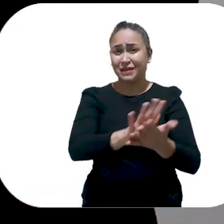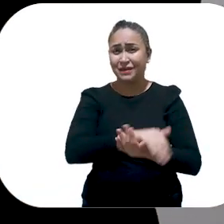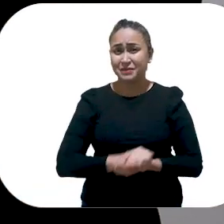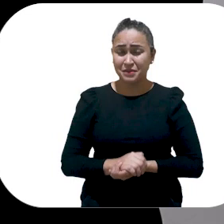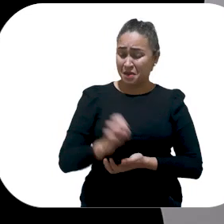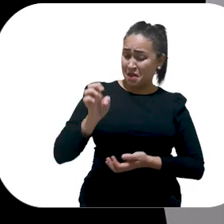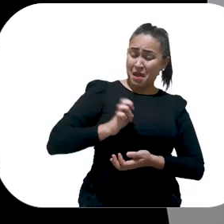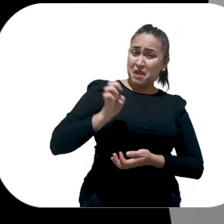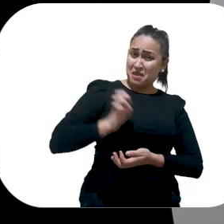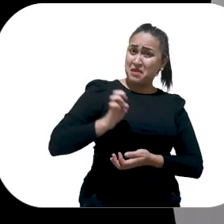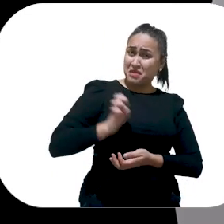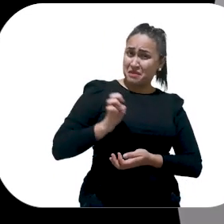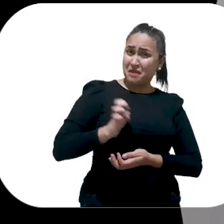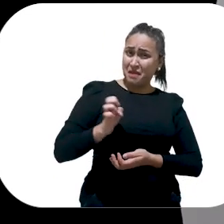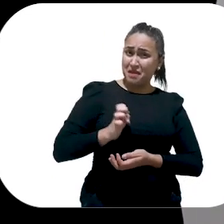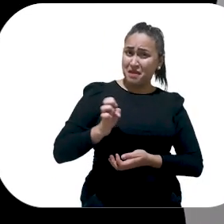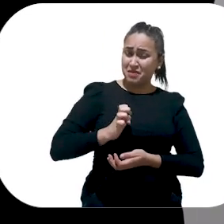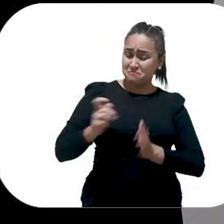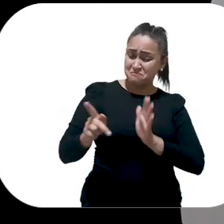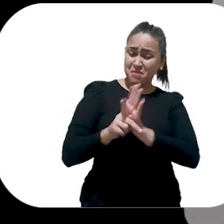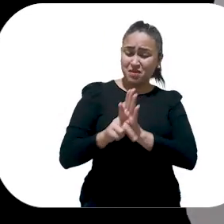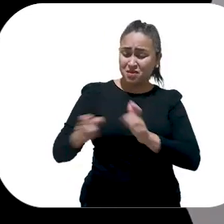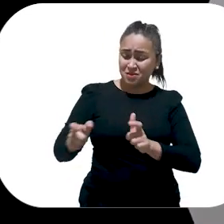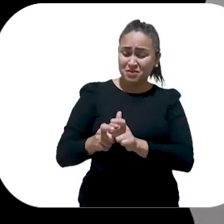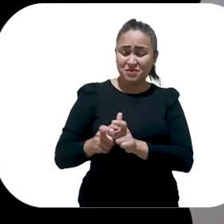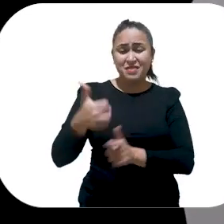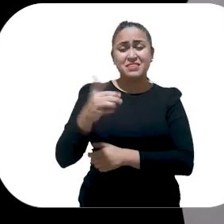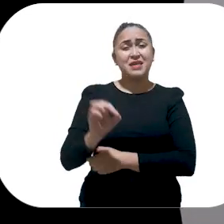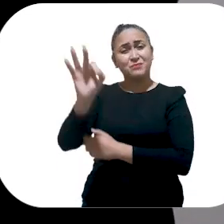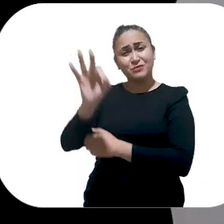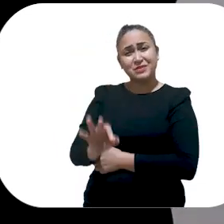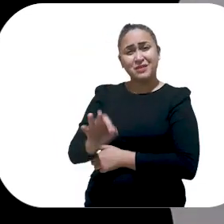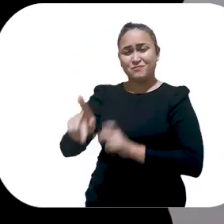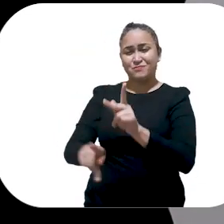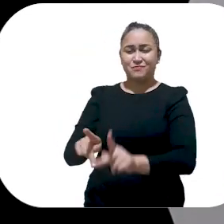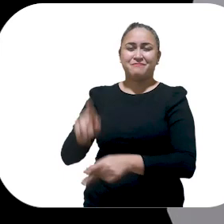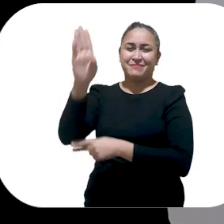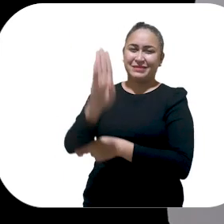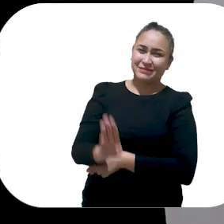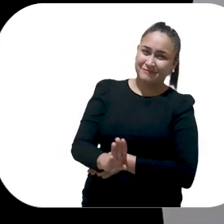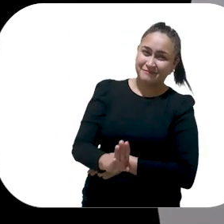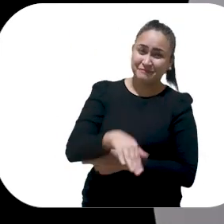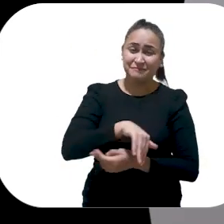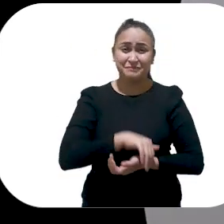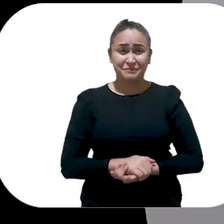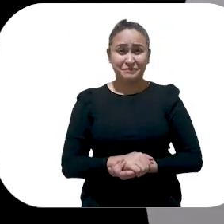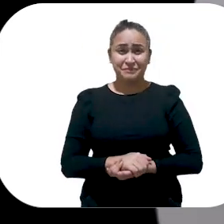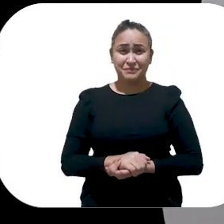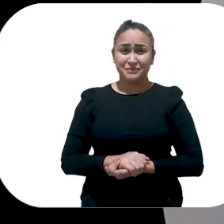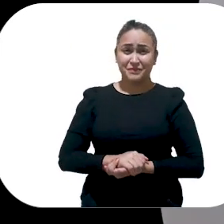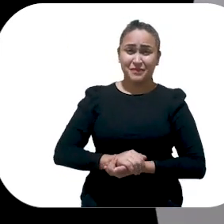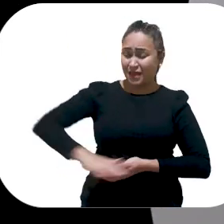riqueza está apenas 10% da população brasileira. Terra